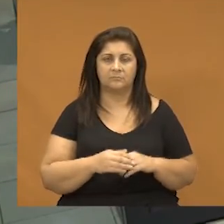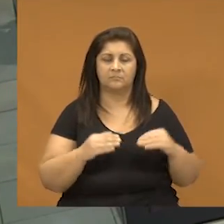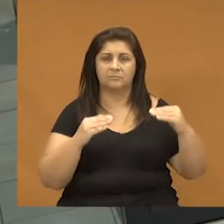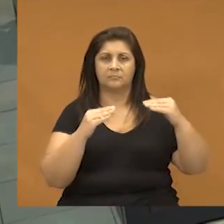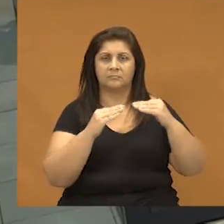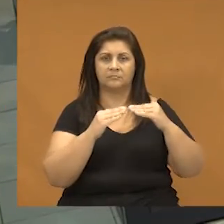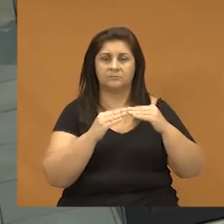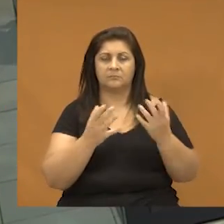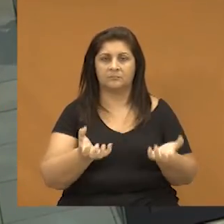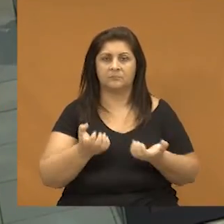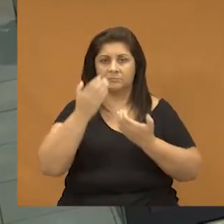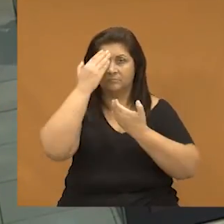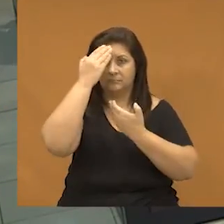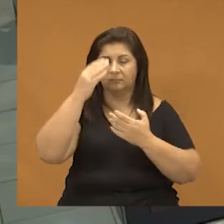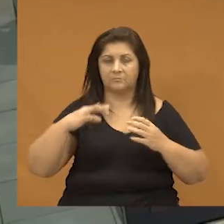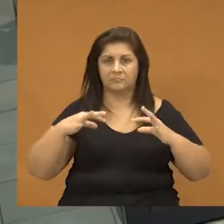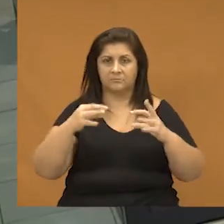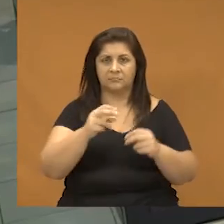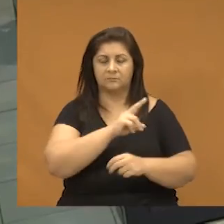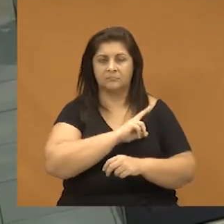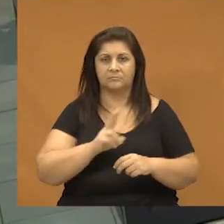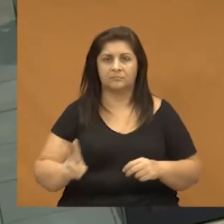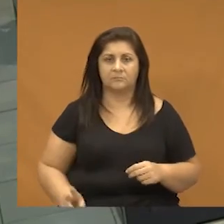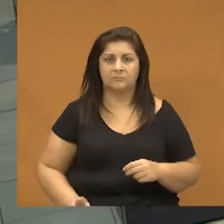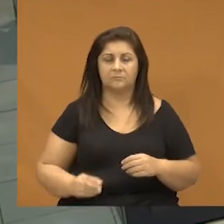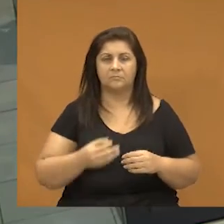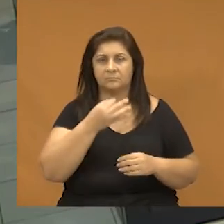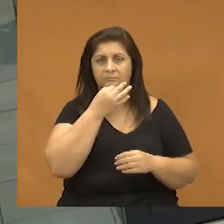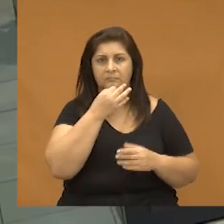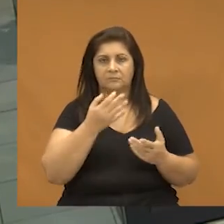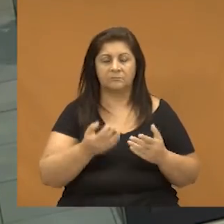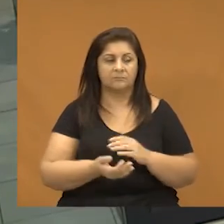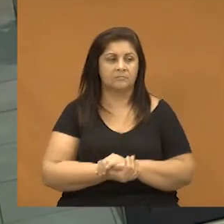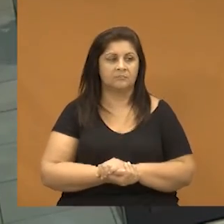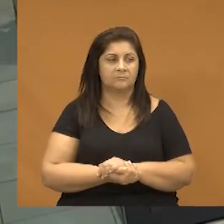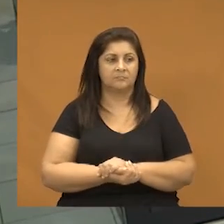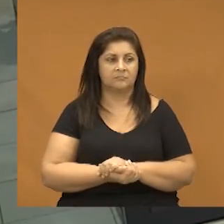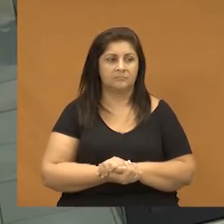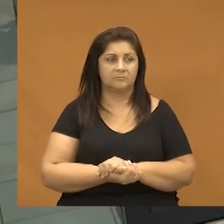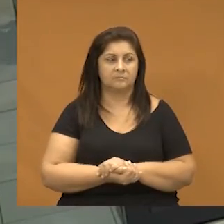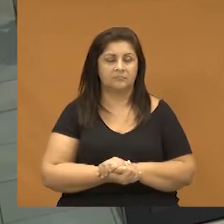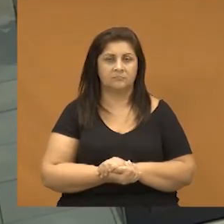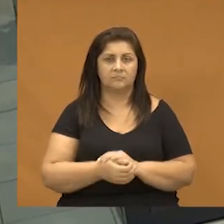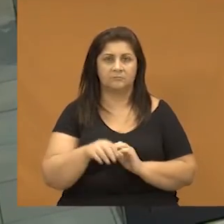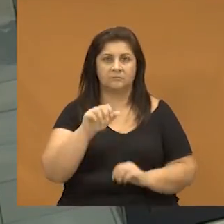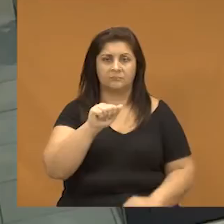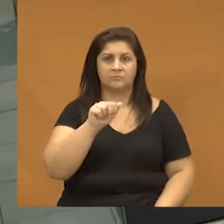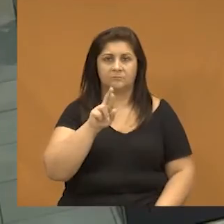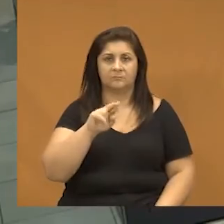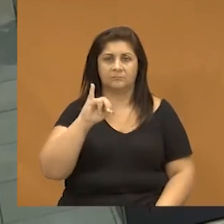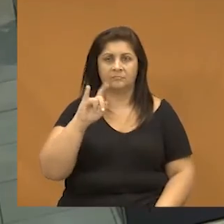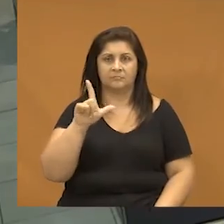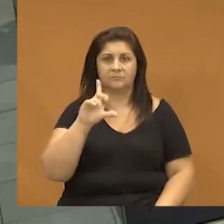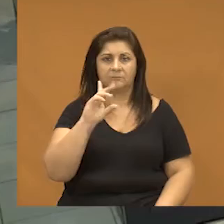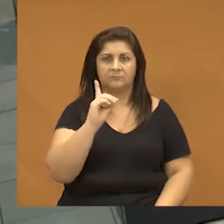favorável. Eu quero agradecer a todos os vereadores ao debate, que foi muito bom. Como vota o vereador Arildo